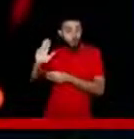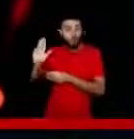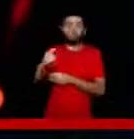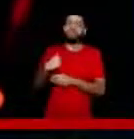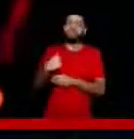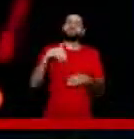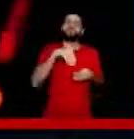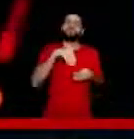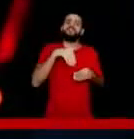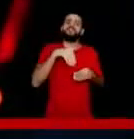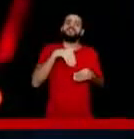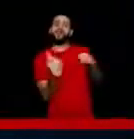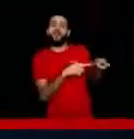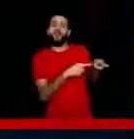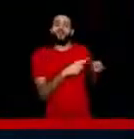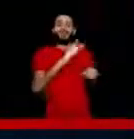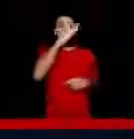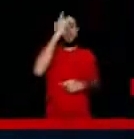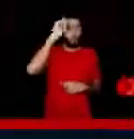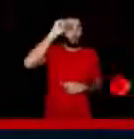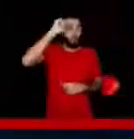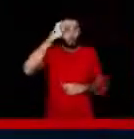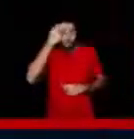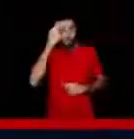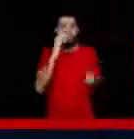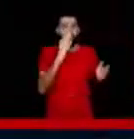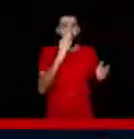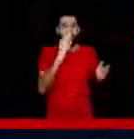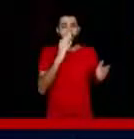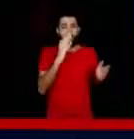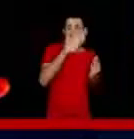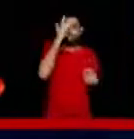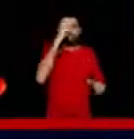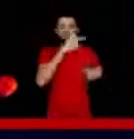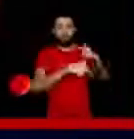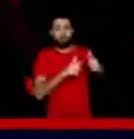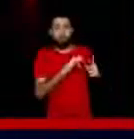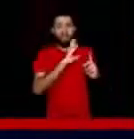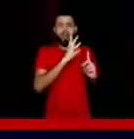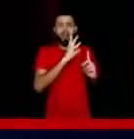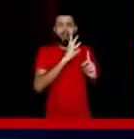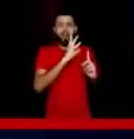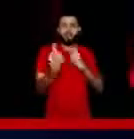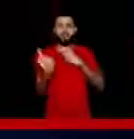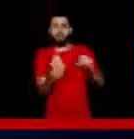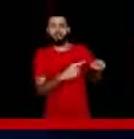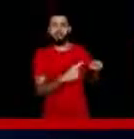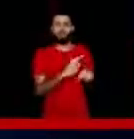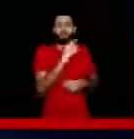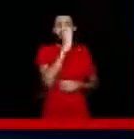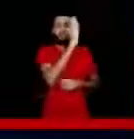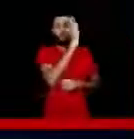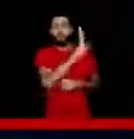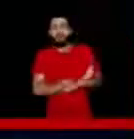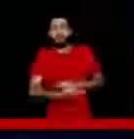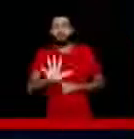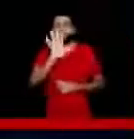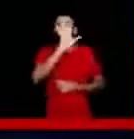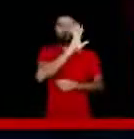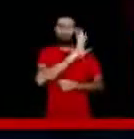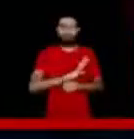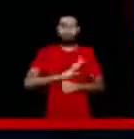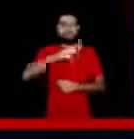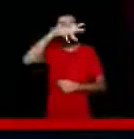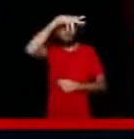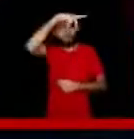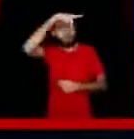Prefeitura. Uma coisa eu posso deixar muito claro para vocês, para todos os ouvintes da Jovem Pan, total transparência. Nós vamos